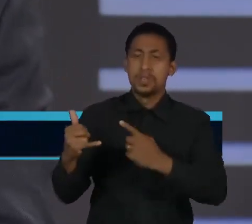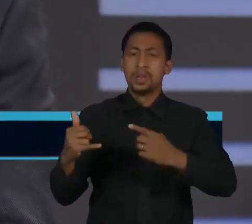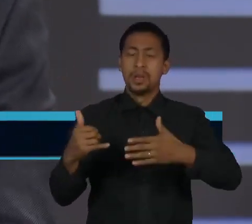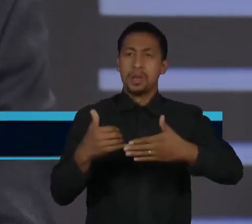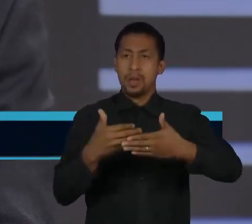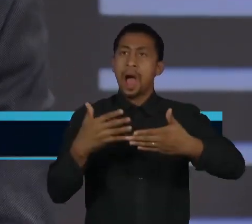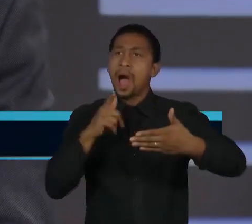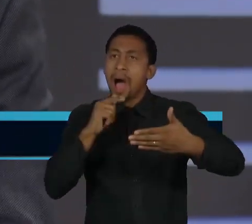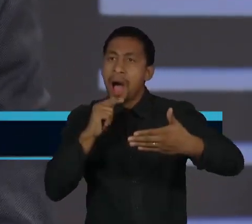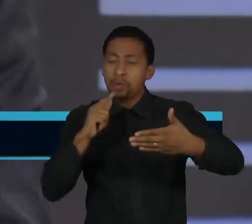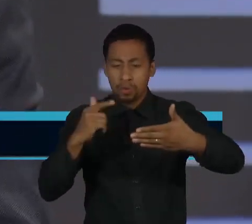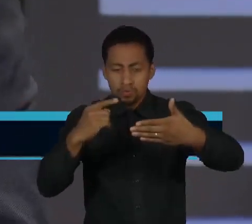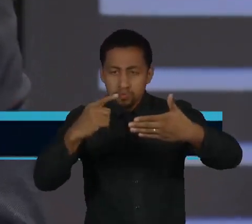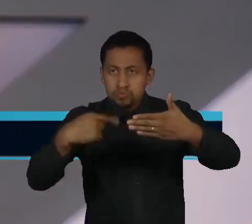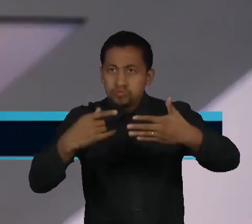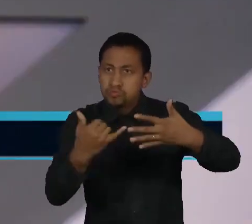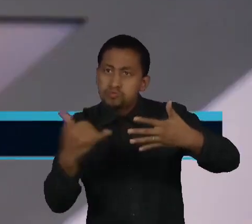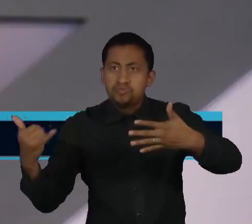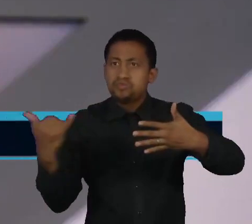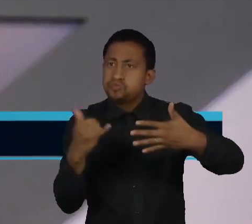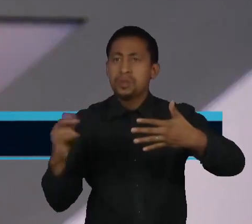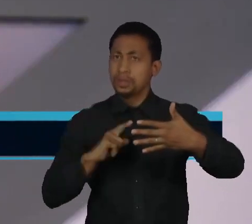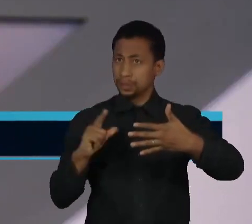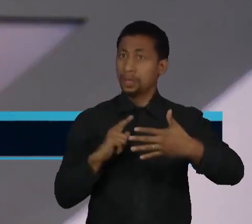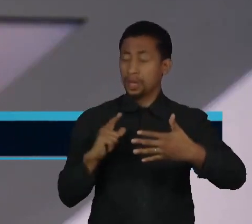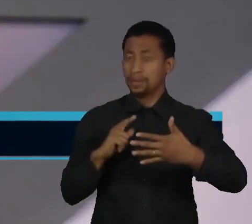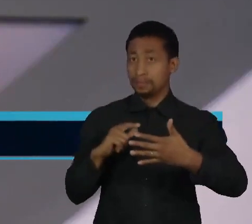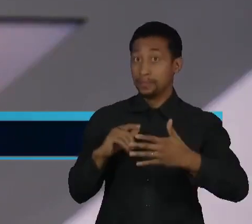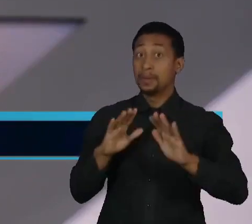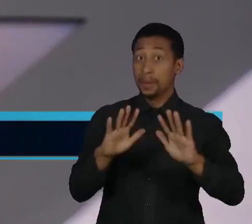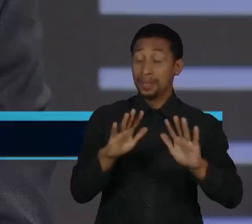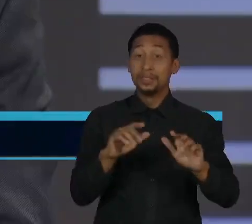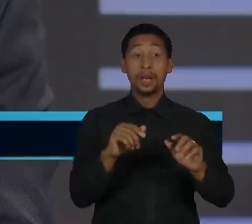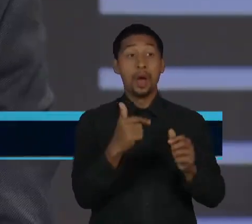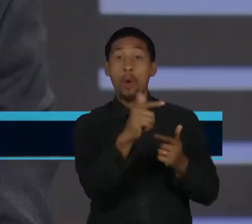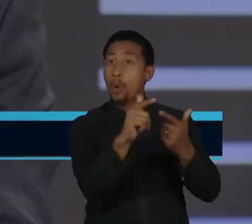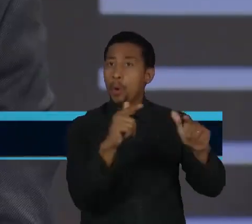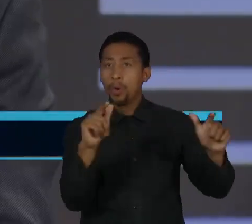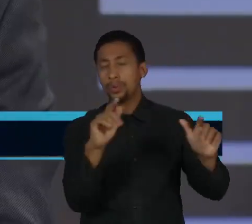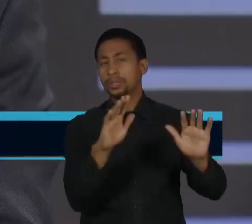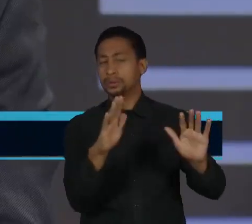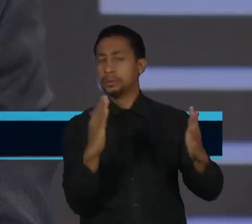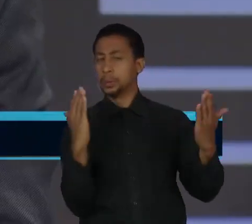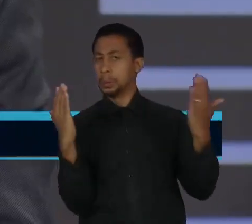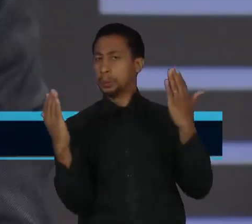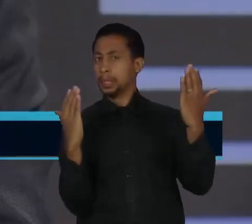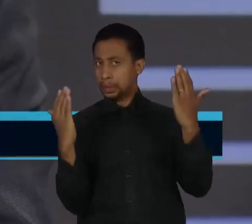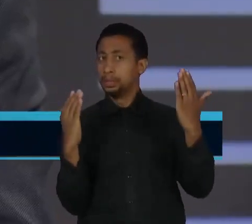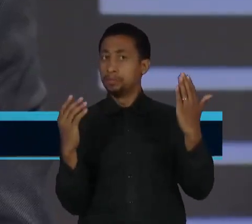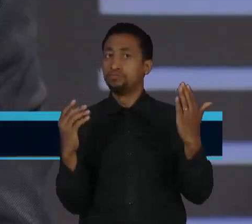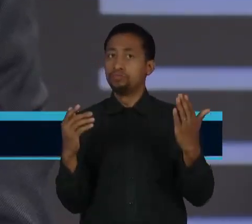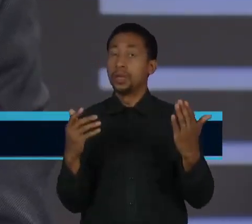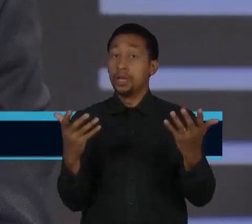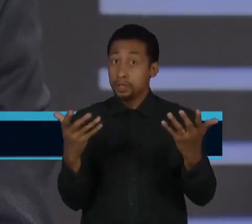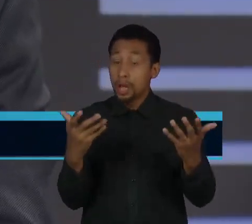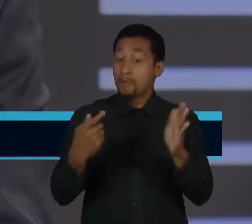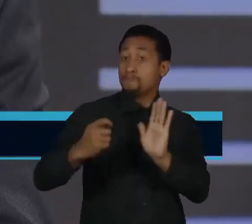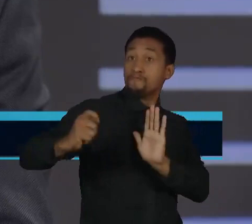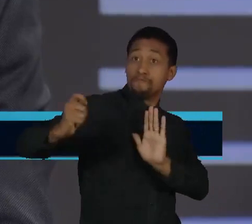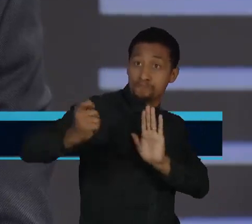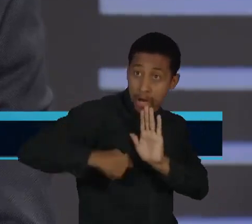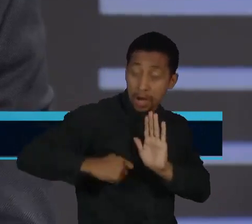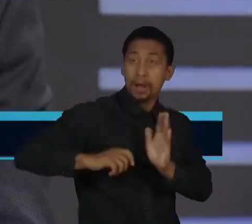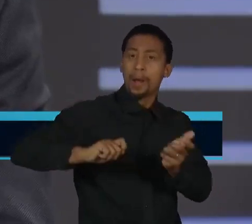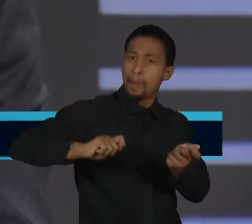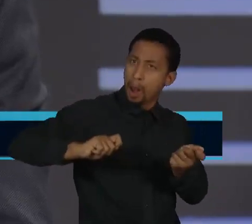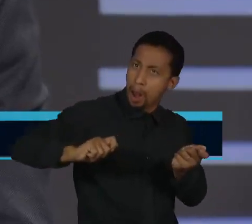é 42%, 43%. E aí, com este programa de aceleração, várias dessas energias vão